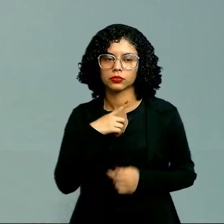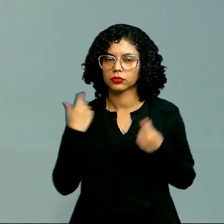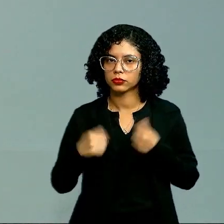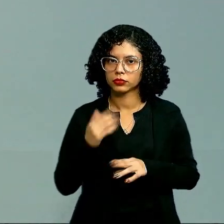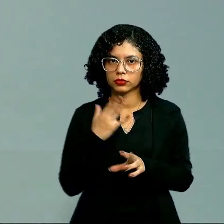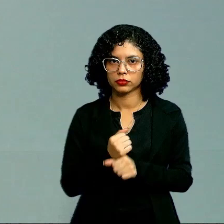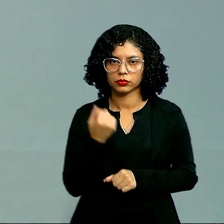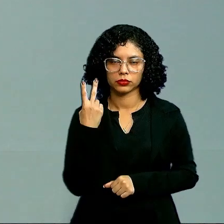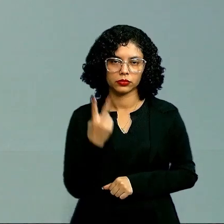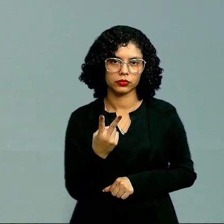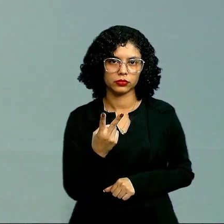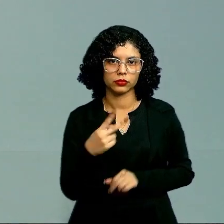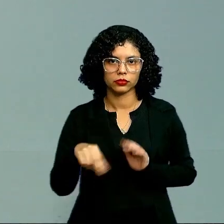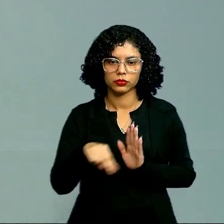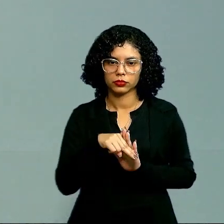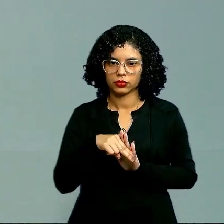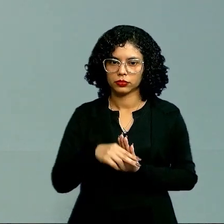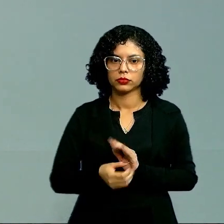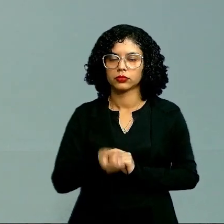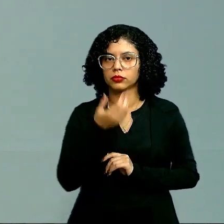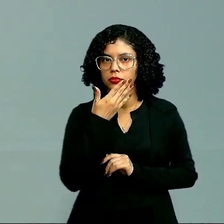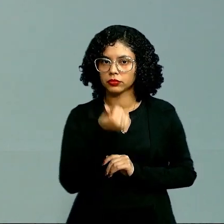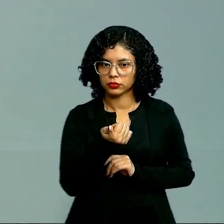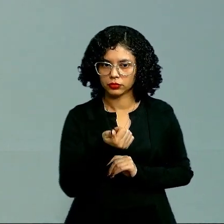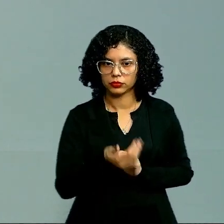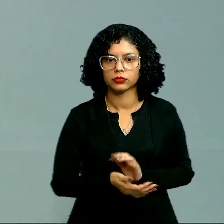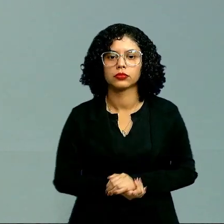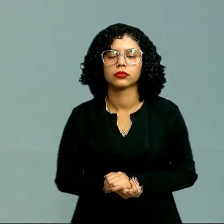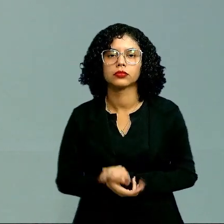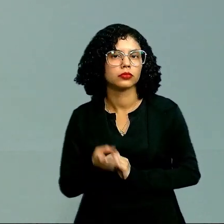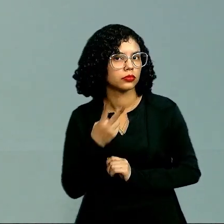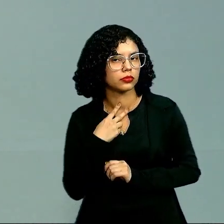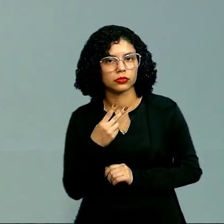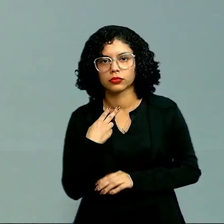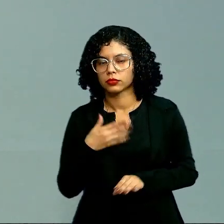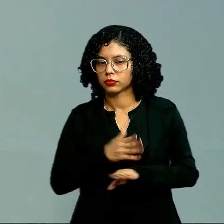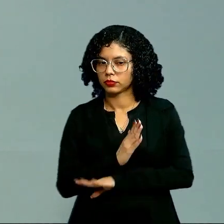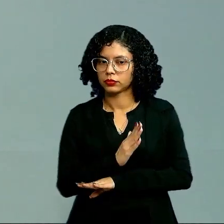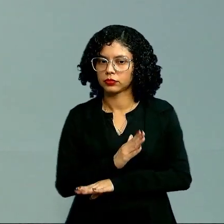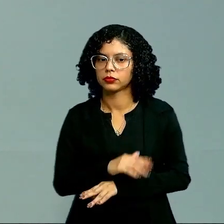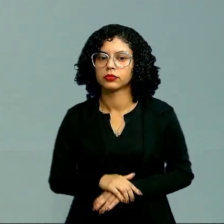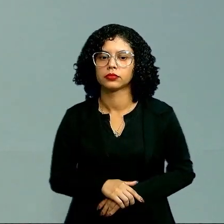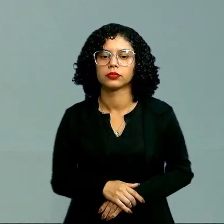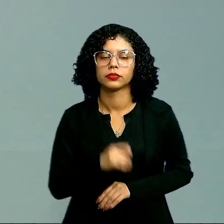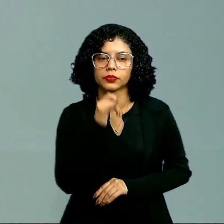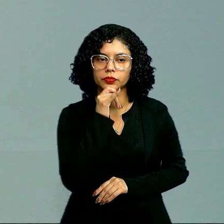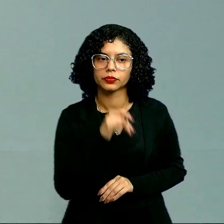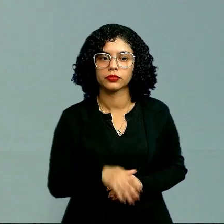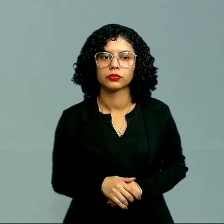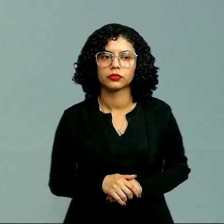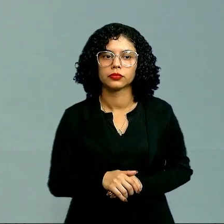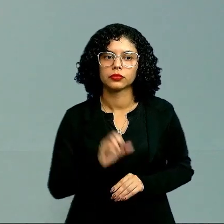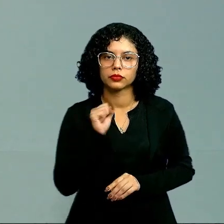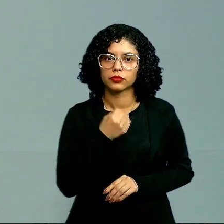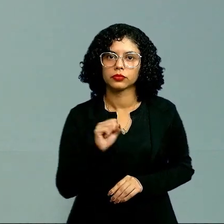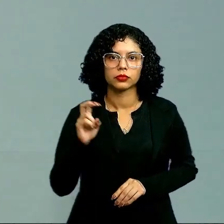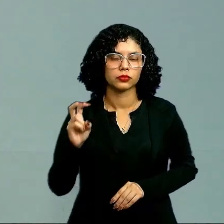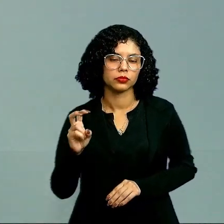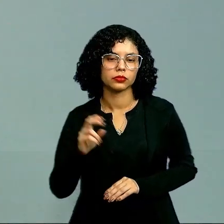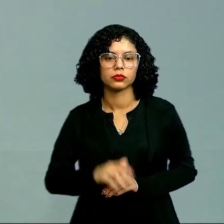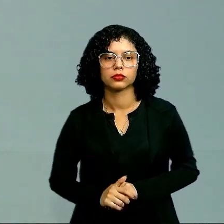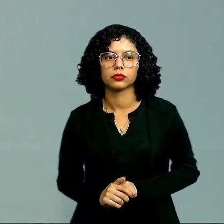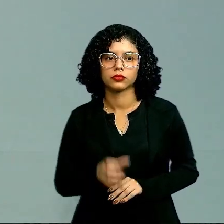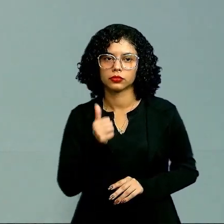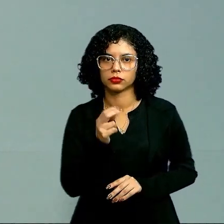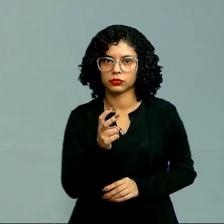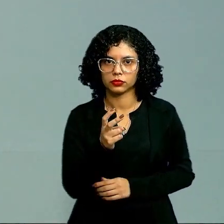que somar 12 pontos. Tudo bem? Eles não podem passar. Um exemplo, o 8 e o 5